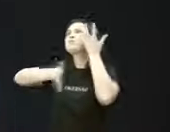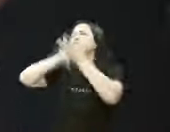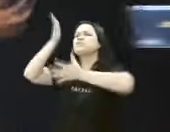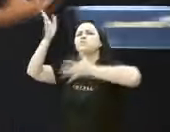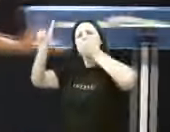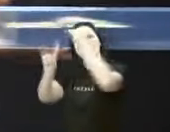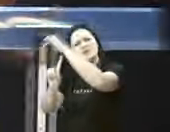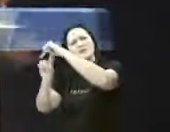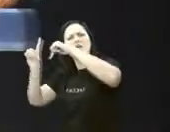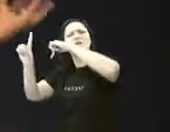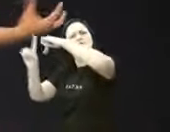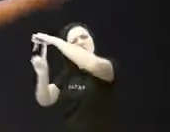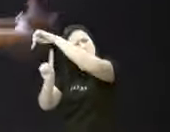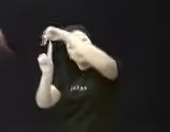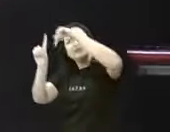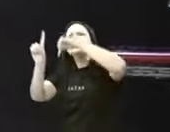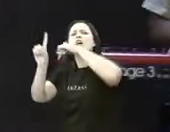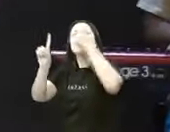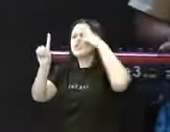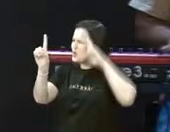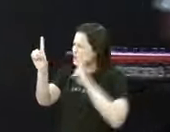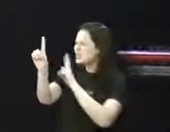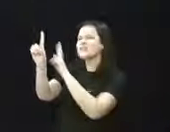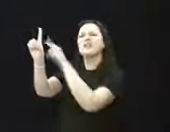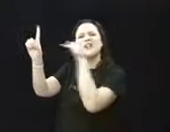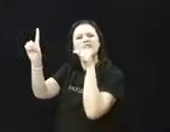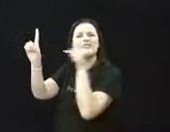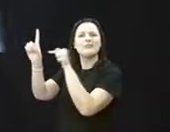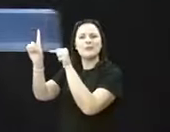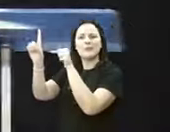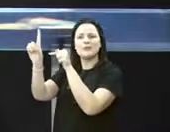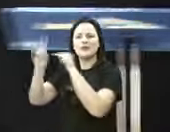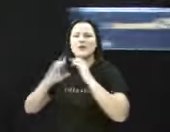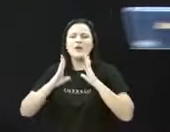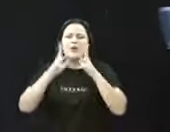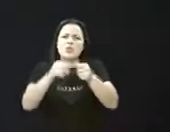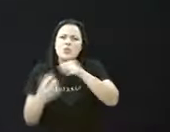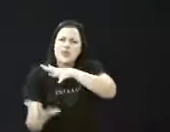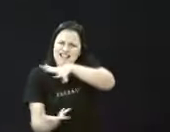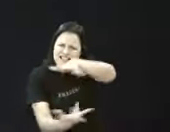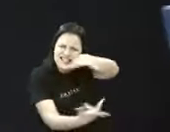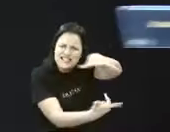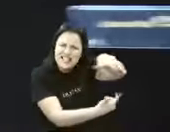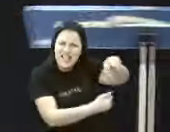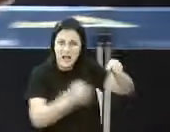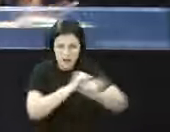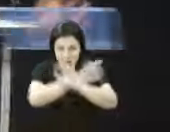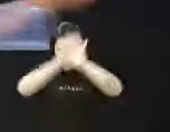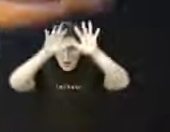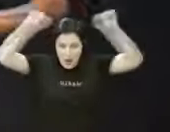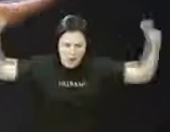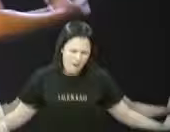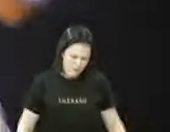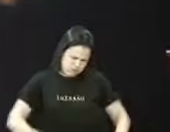Santo, Santo, Santo é o Senhor dos exércitos, toda a terra está cheia da sua glória.